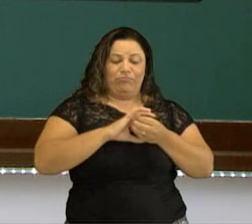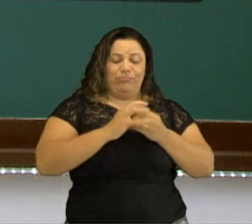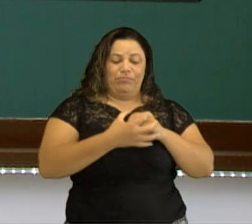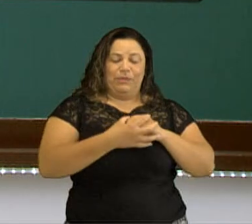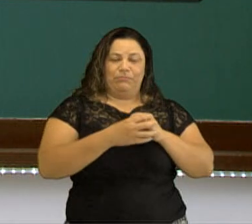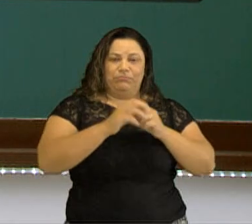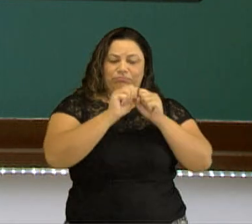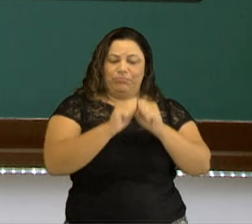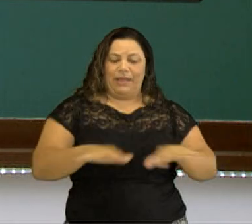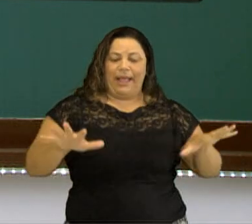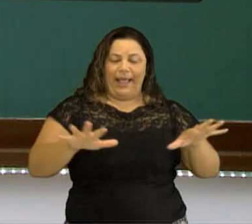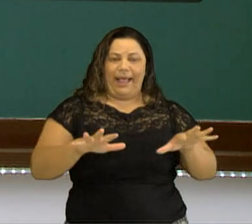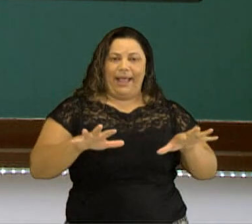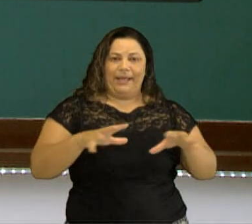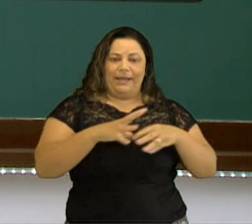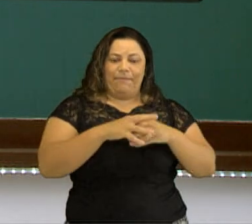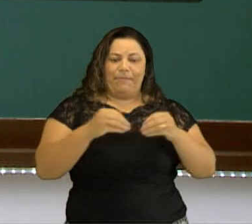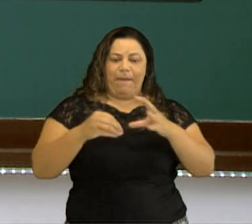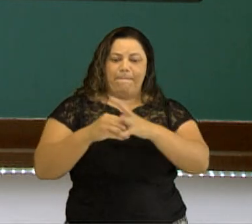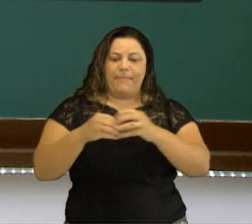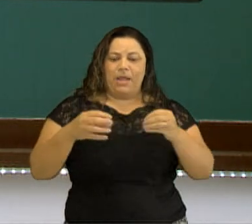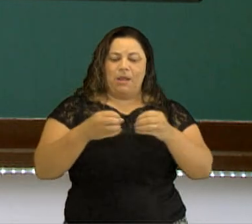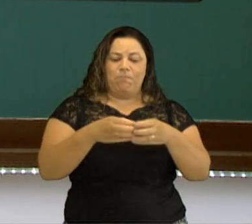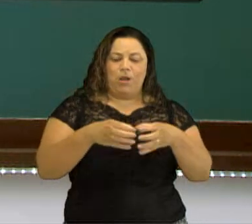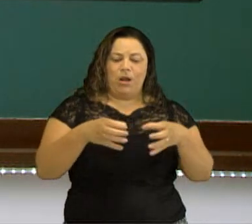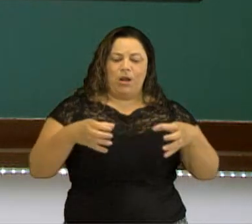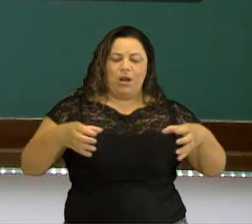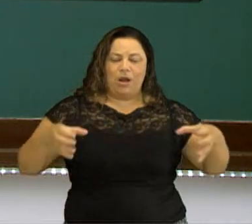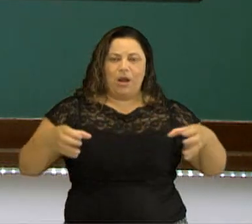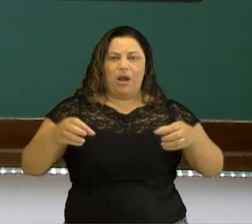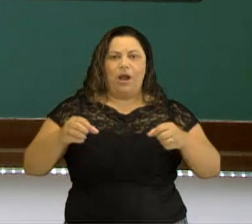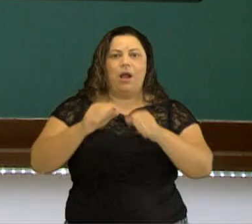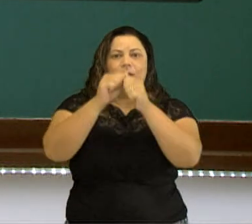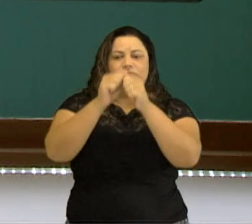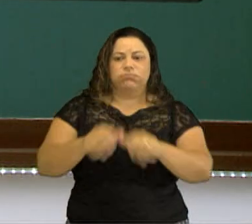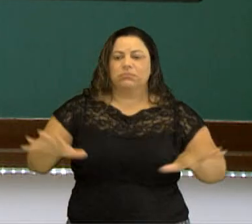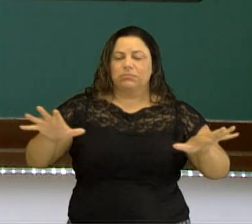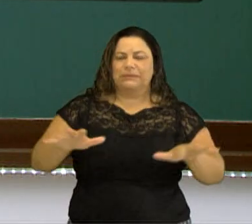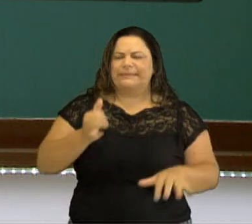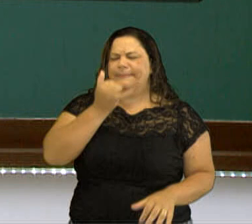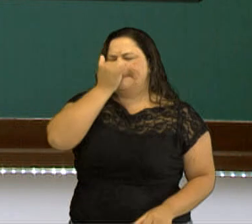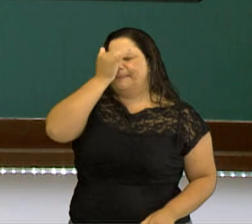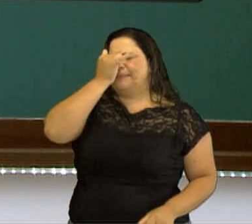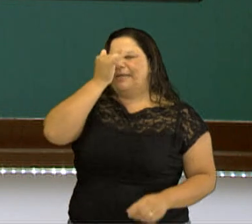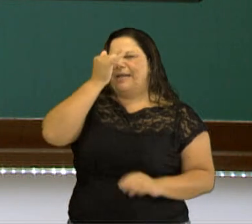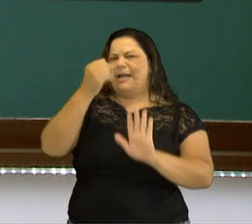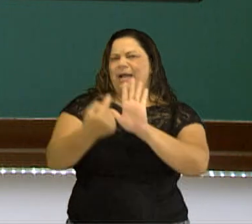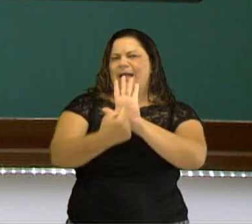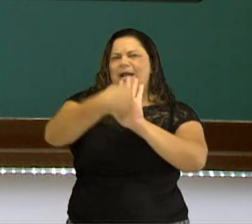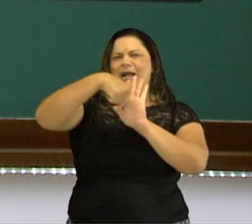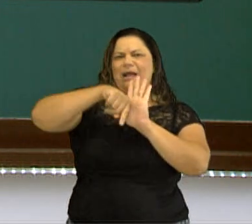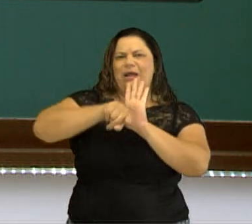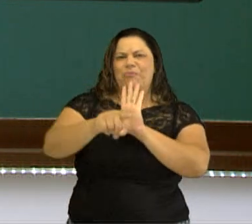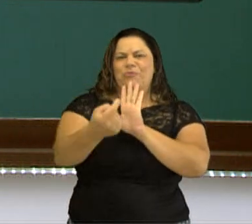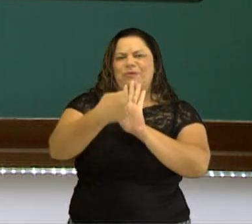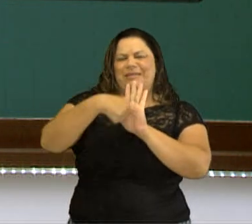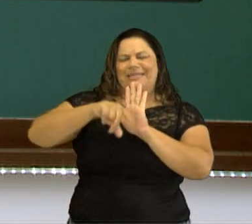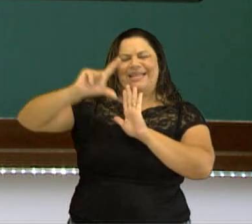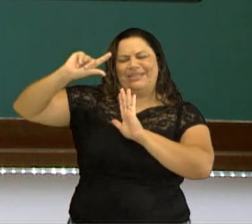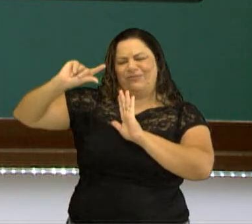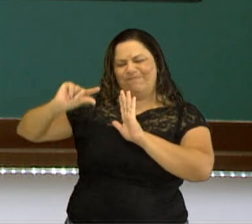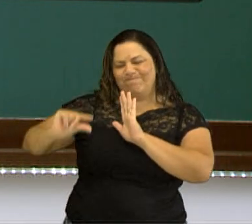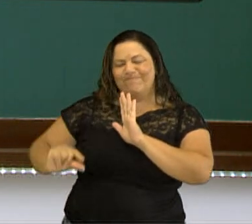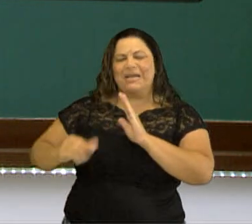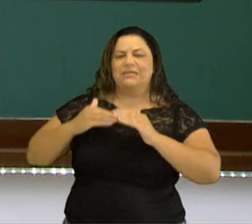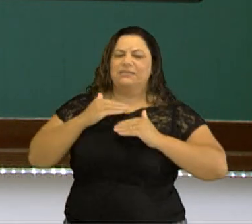e transmitindo. E aí, às vezes, a pessoa que contrai leva o azar de estar com uma imunidade baixa e aí ele consegue desenvolver